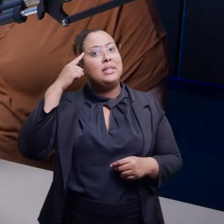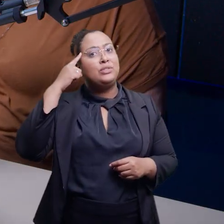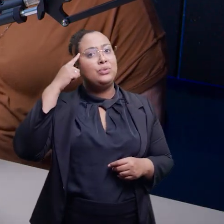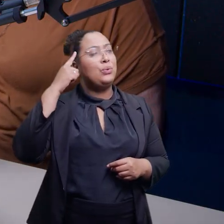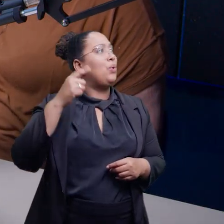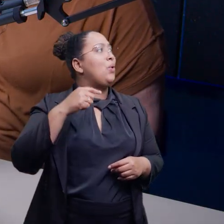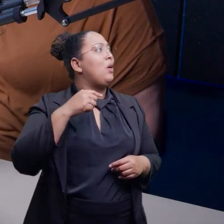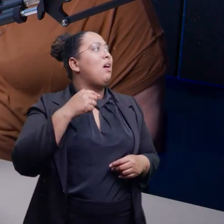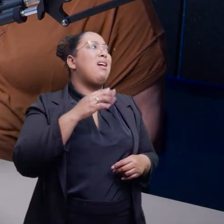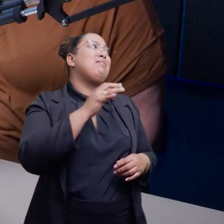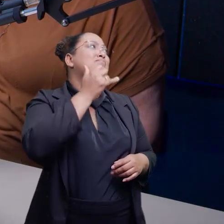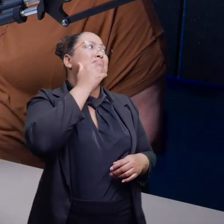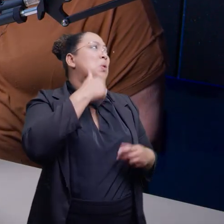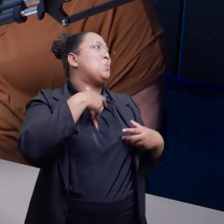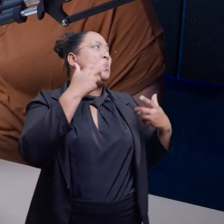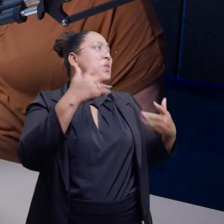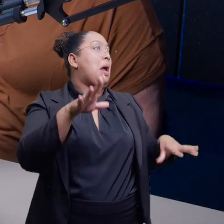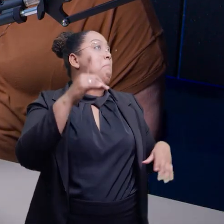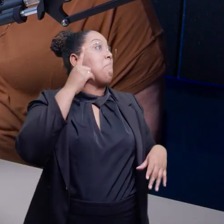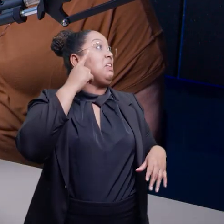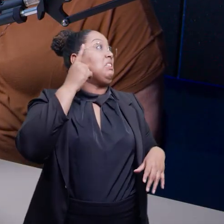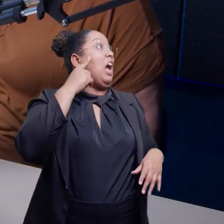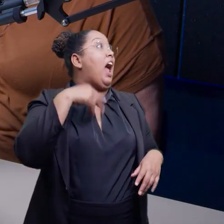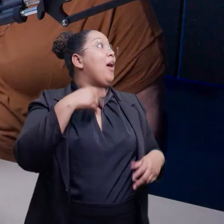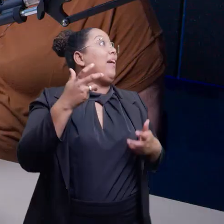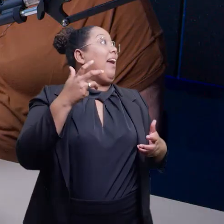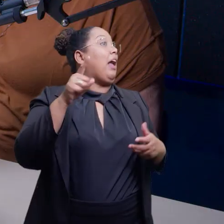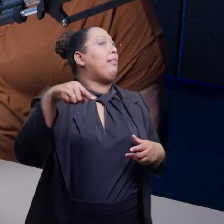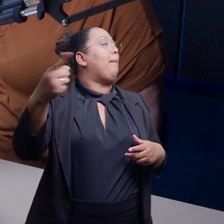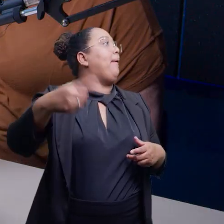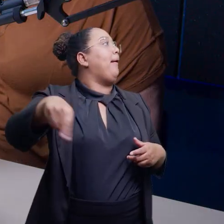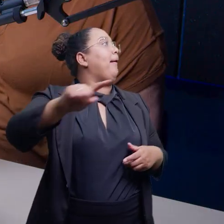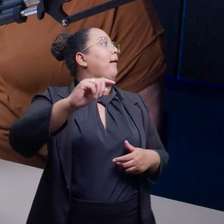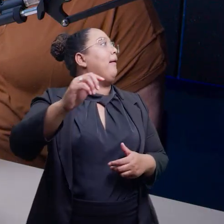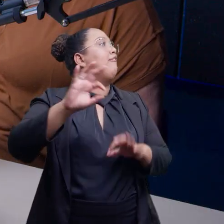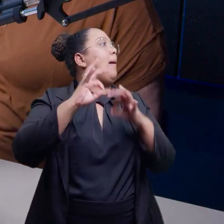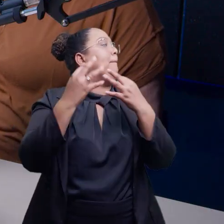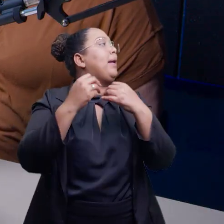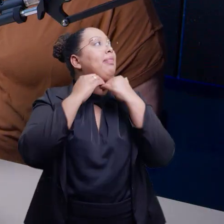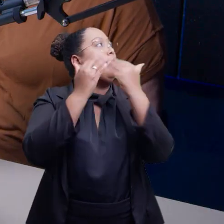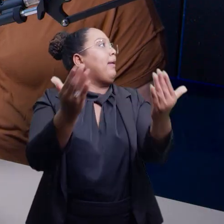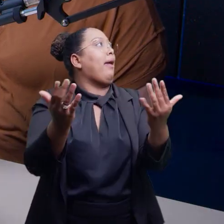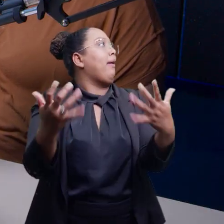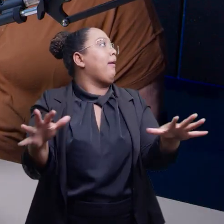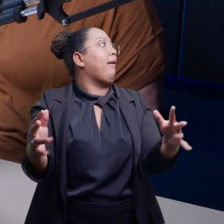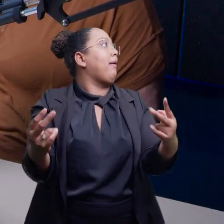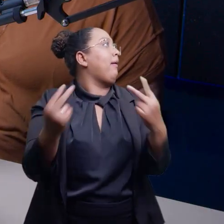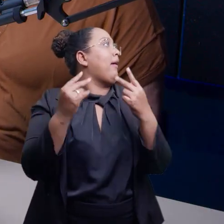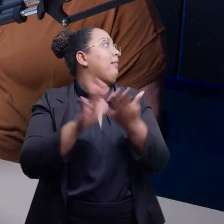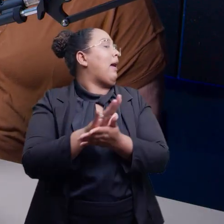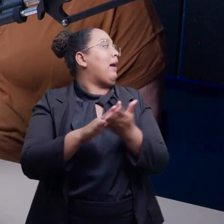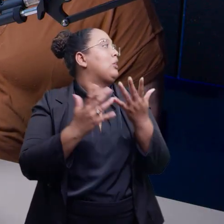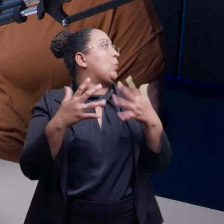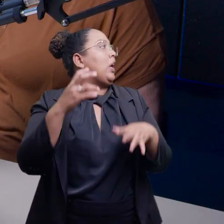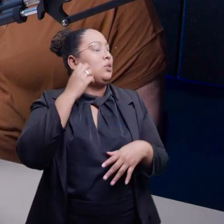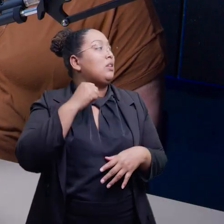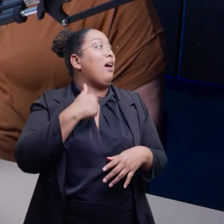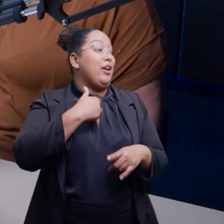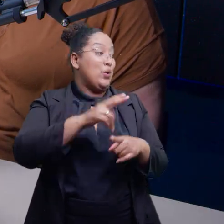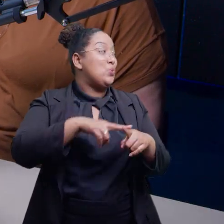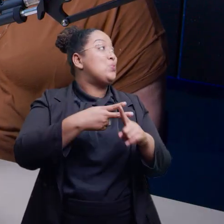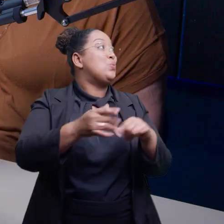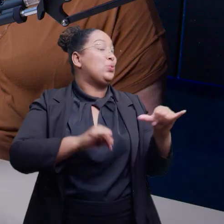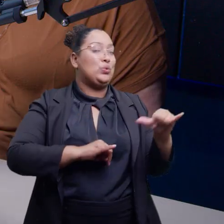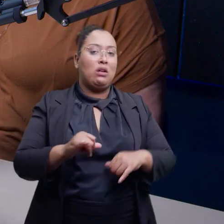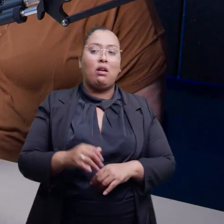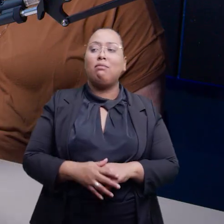que ela não quer ter expectativas, porque às vezes as expectativas não vão se concretizar, Exato. E aí ela vai sofrer mais uma vez.